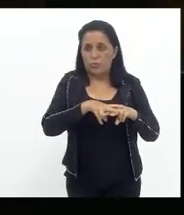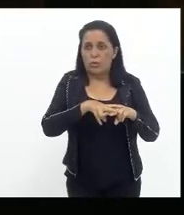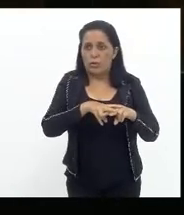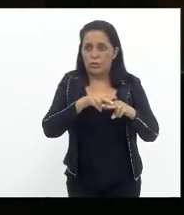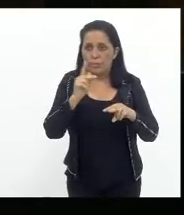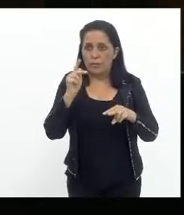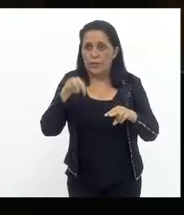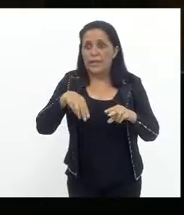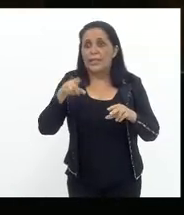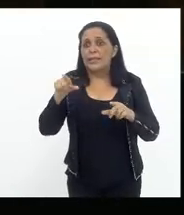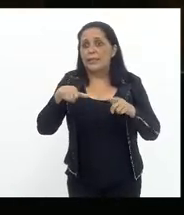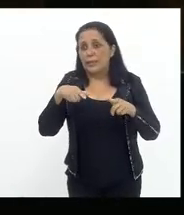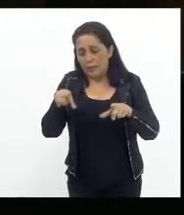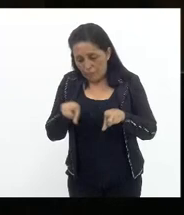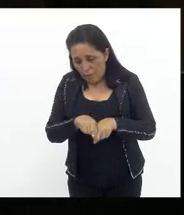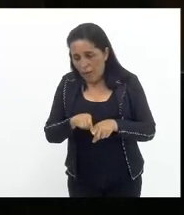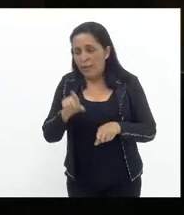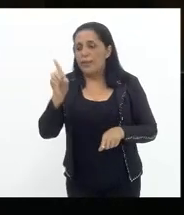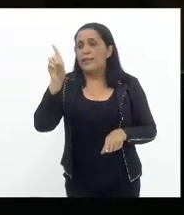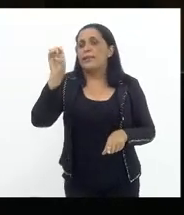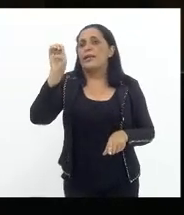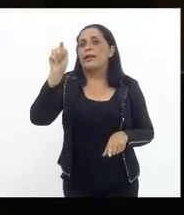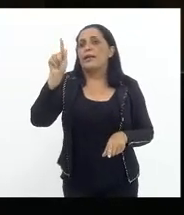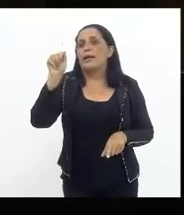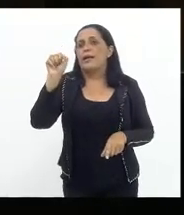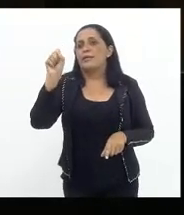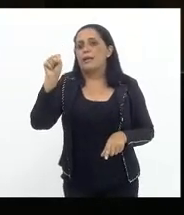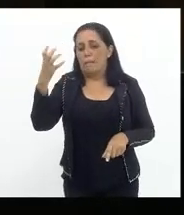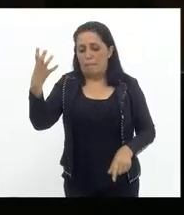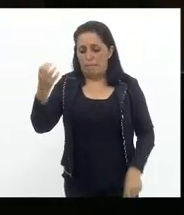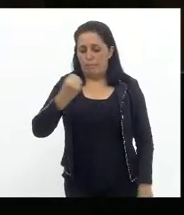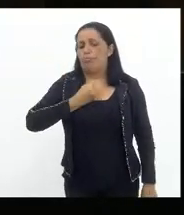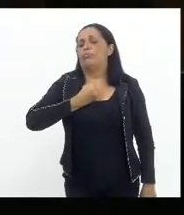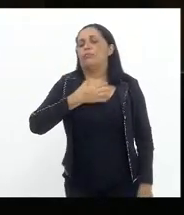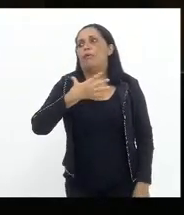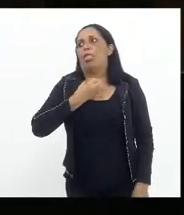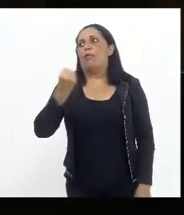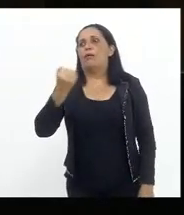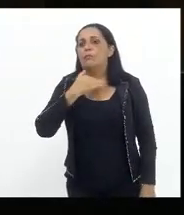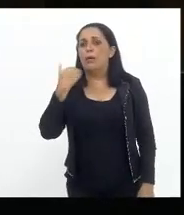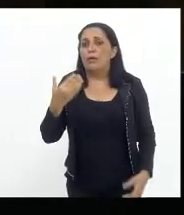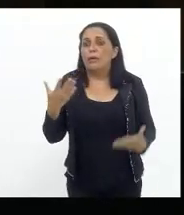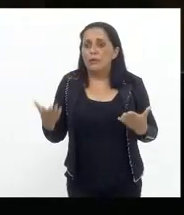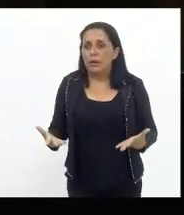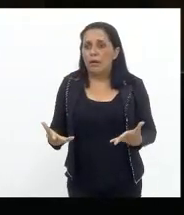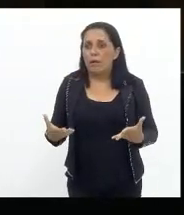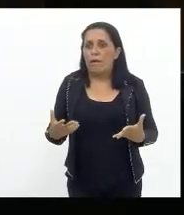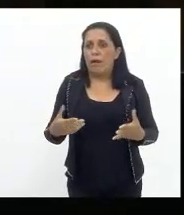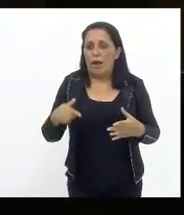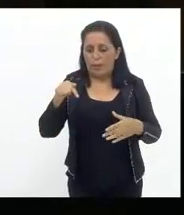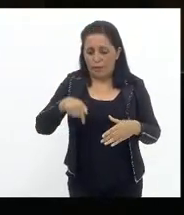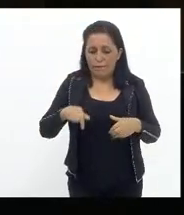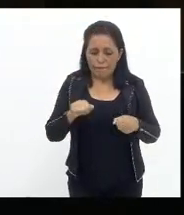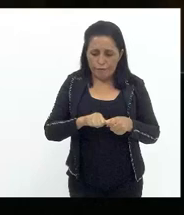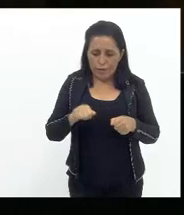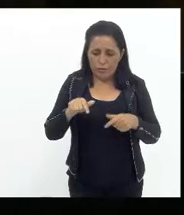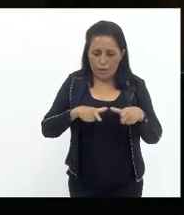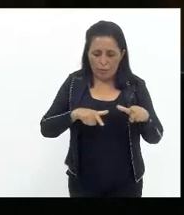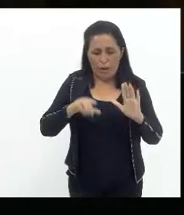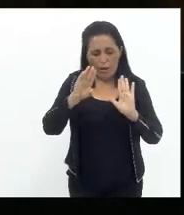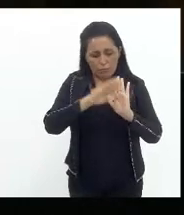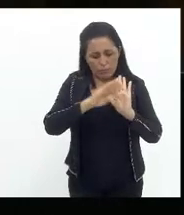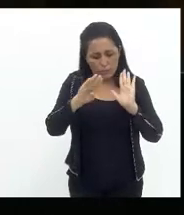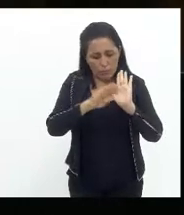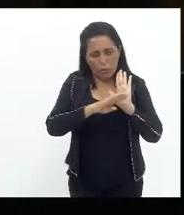no DEGAS, que cometeram suicídio, deputada Tia Ju. Então, nesse sentido, essa casa fez o seu trabalho de construir